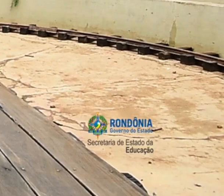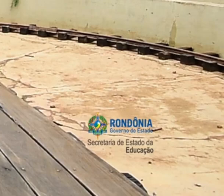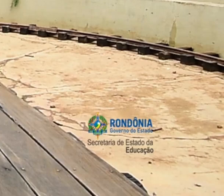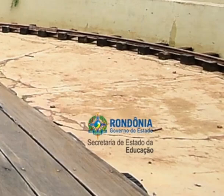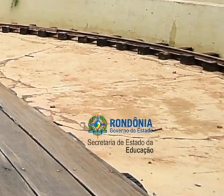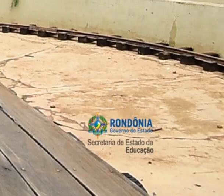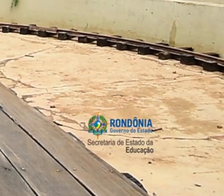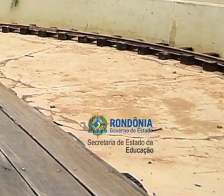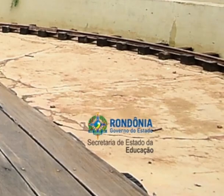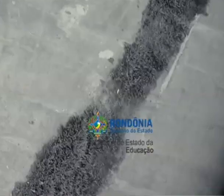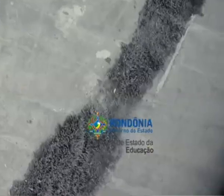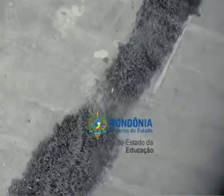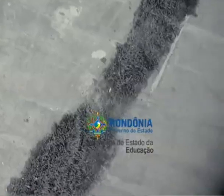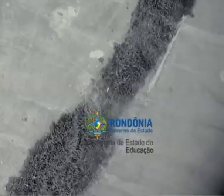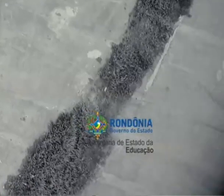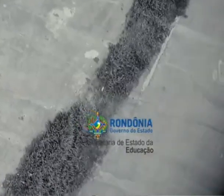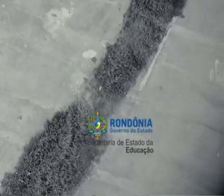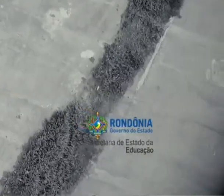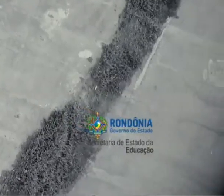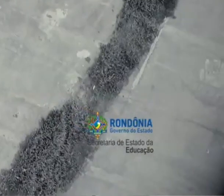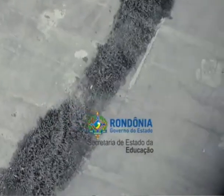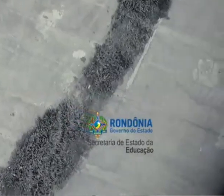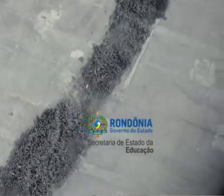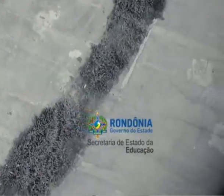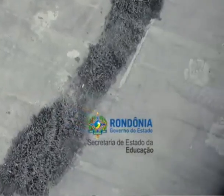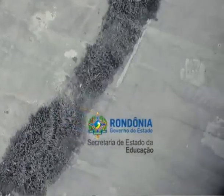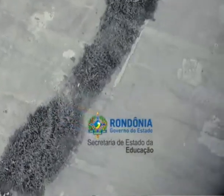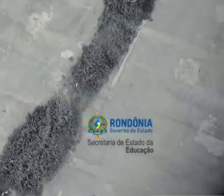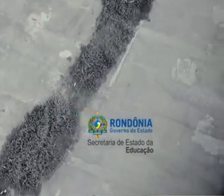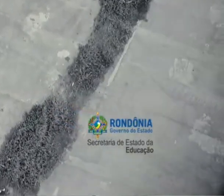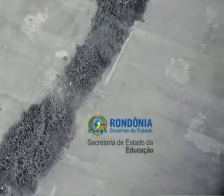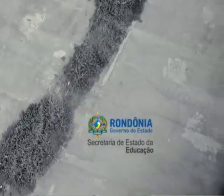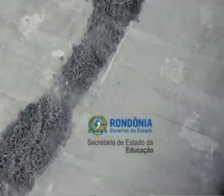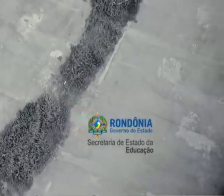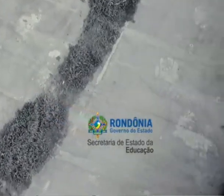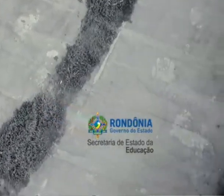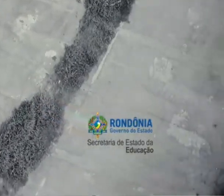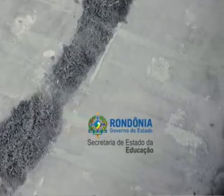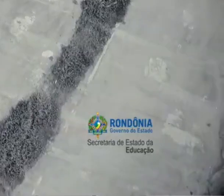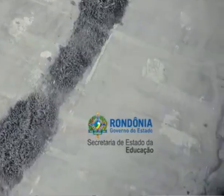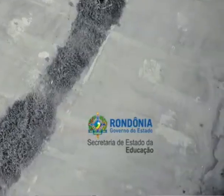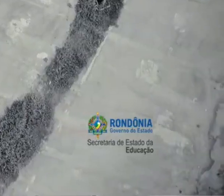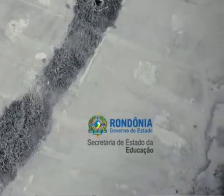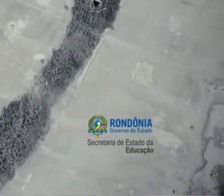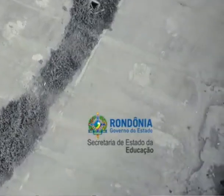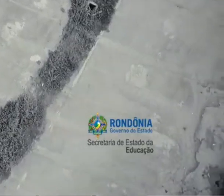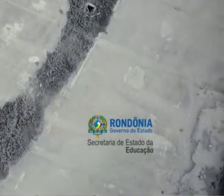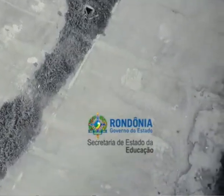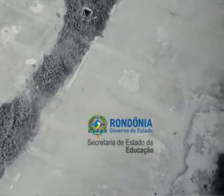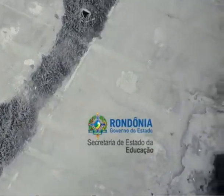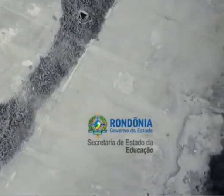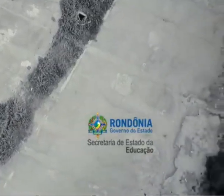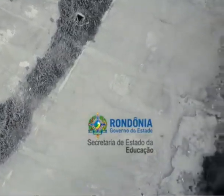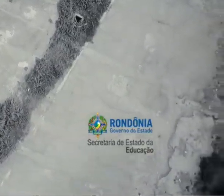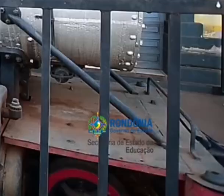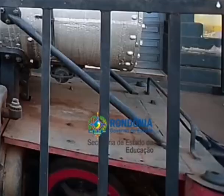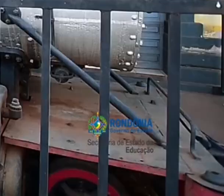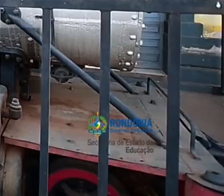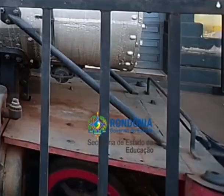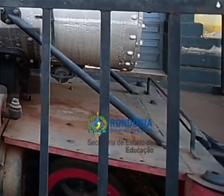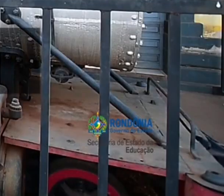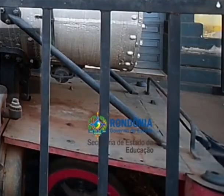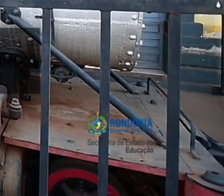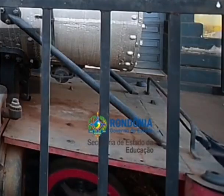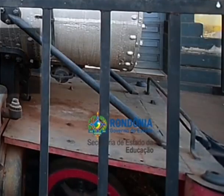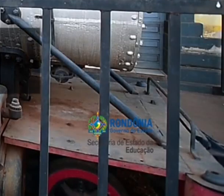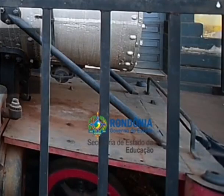habitat, nesse local que nós estamos agora. E é daqui que realmente começa a crescer e a surgir a cidade de Porto Velho.